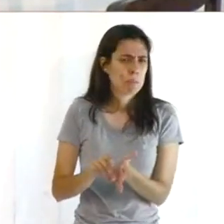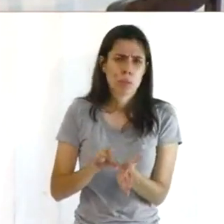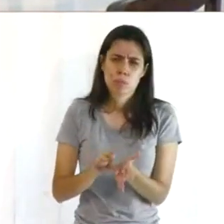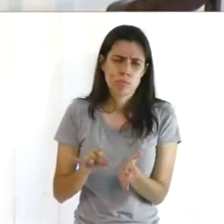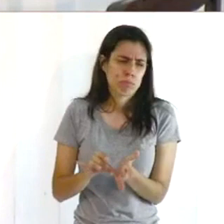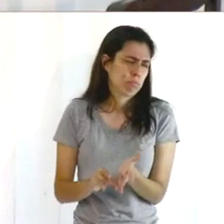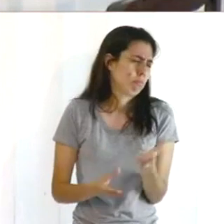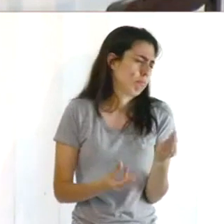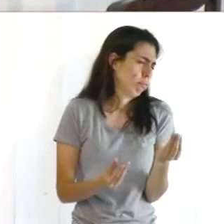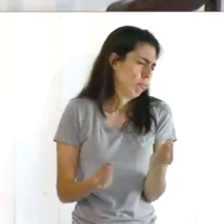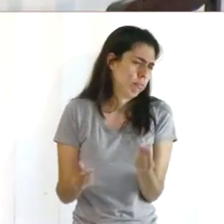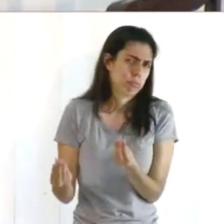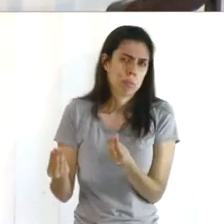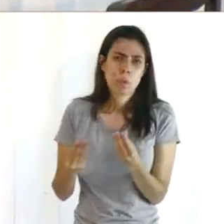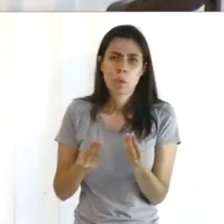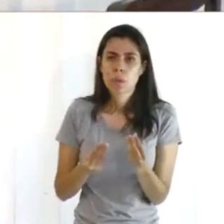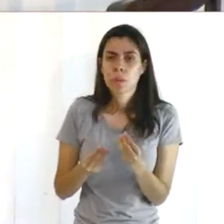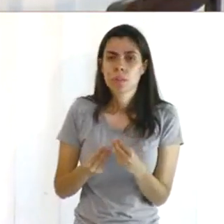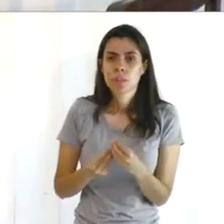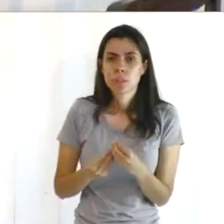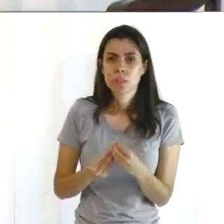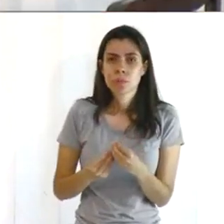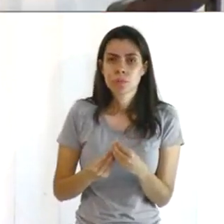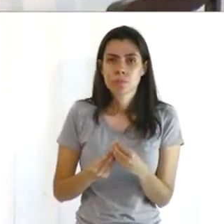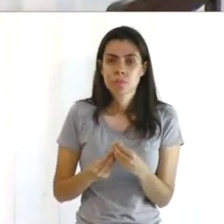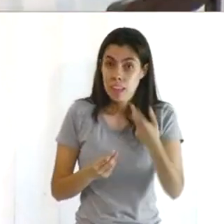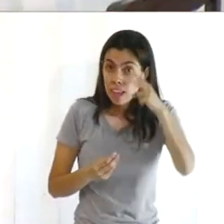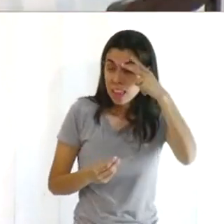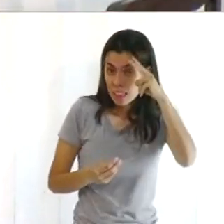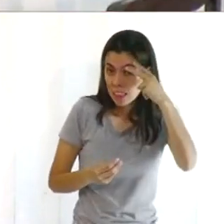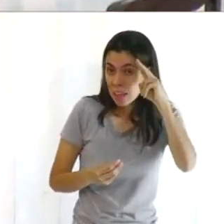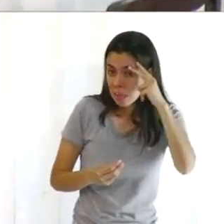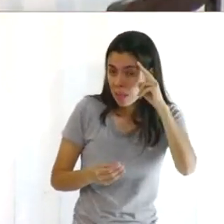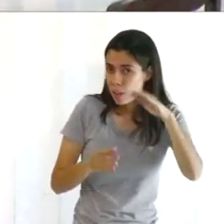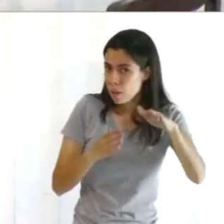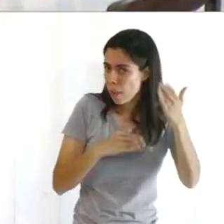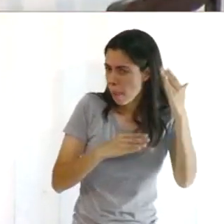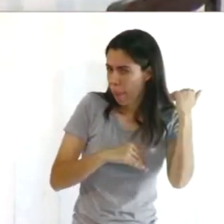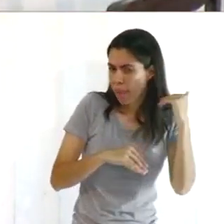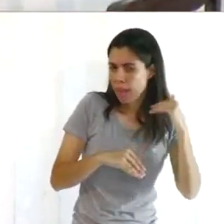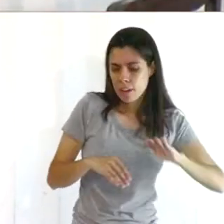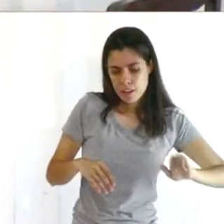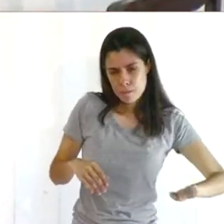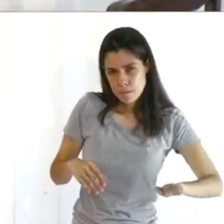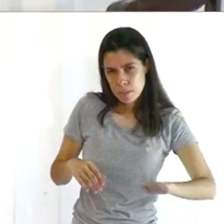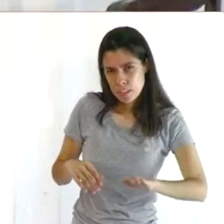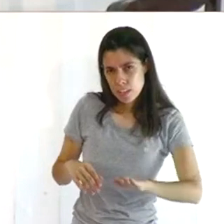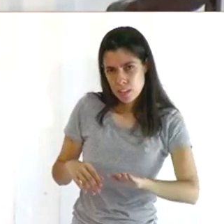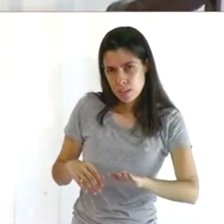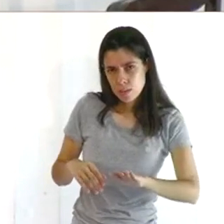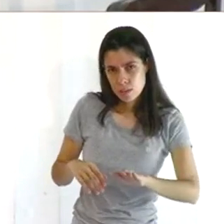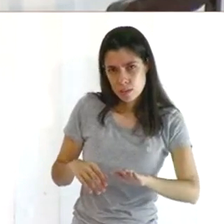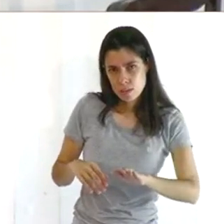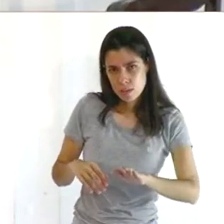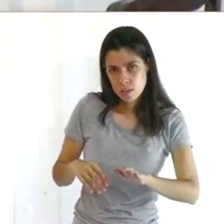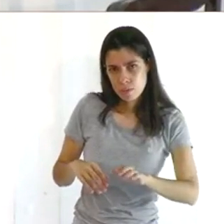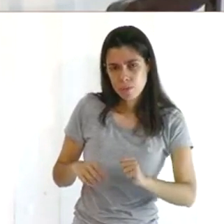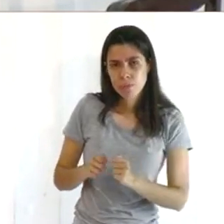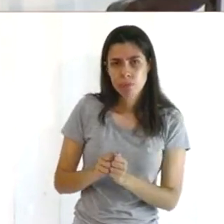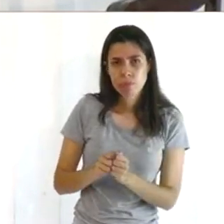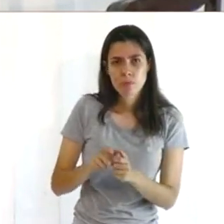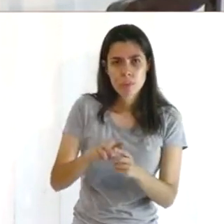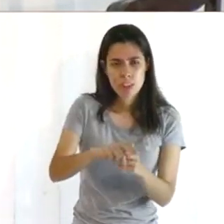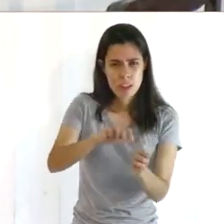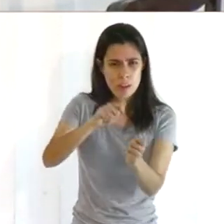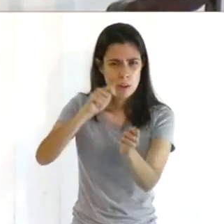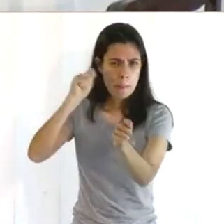após a experiência com Golias, Davi teve inimigo dentro da própria corte, dentro do próprio palácio, porque aquele